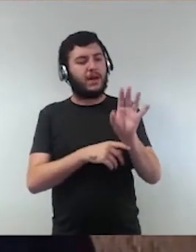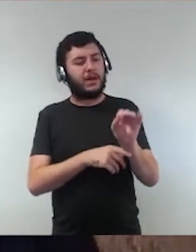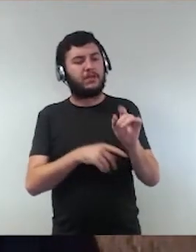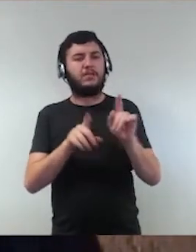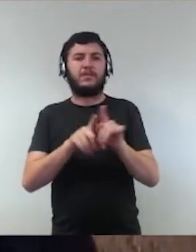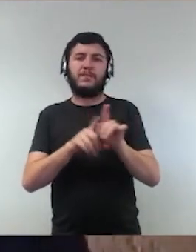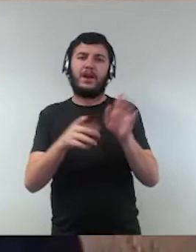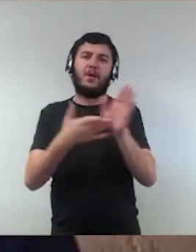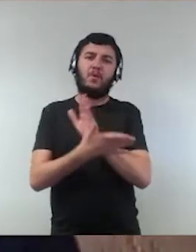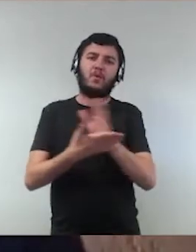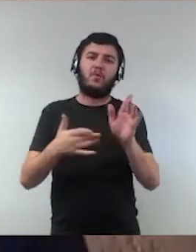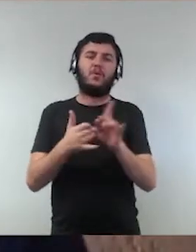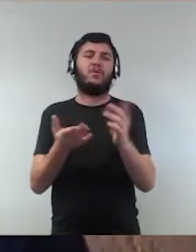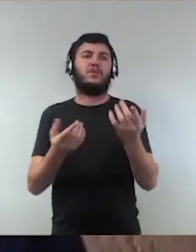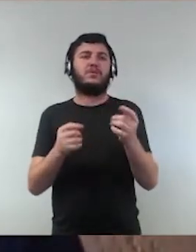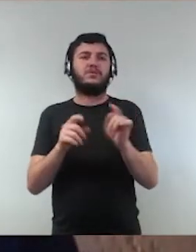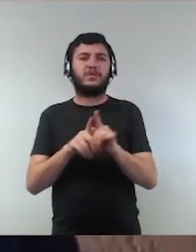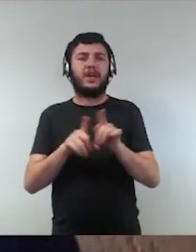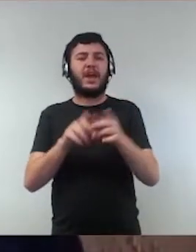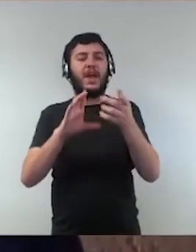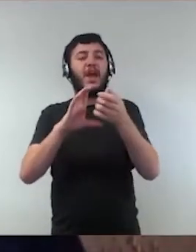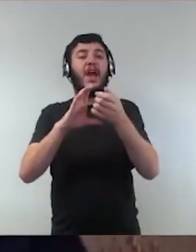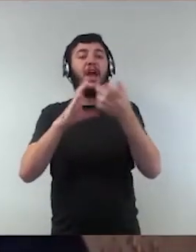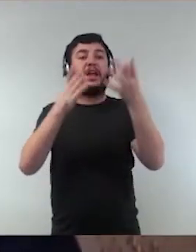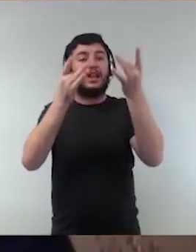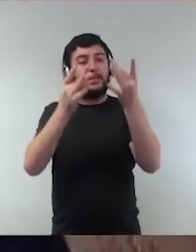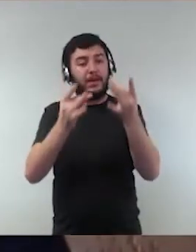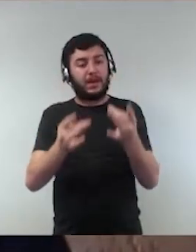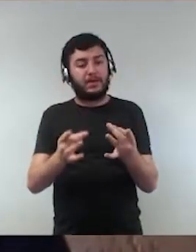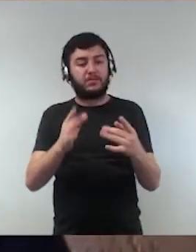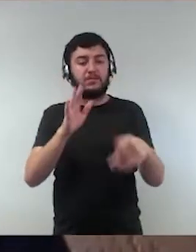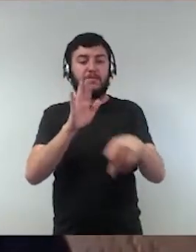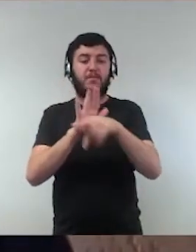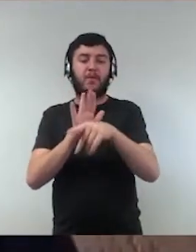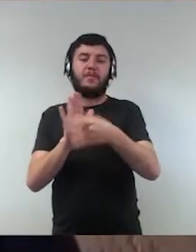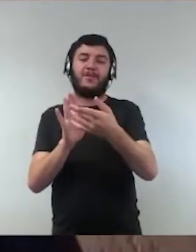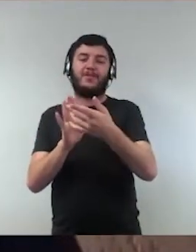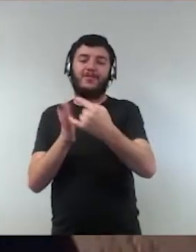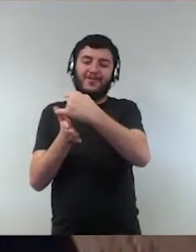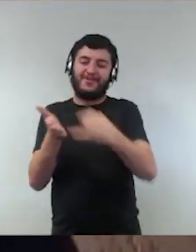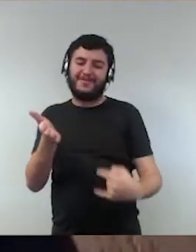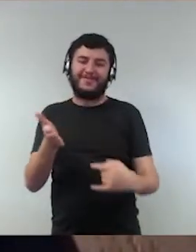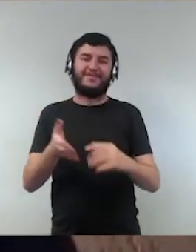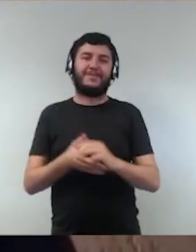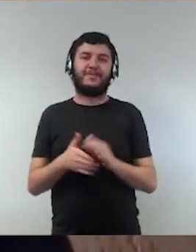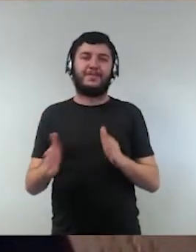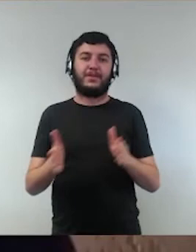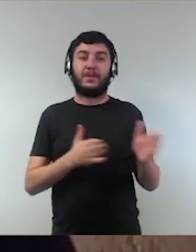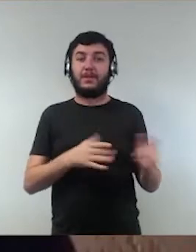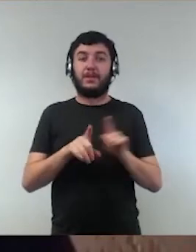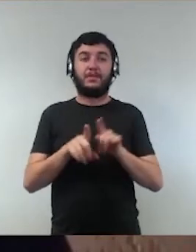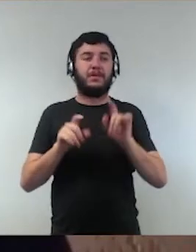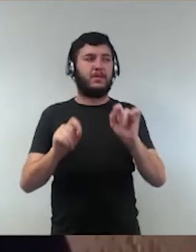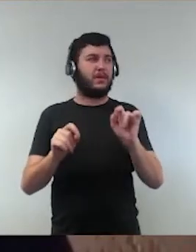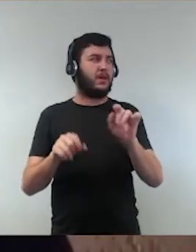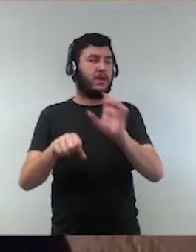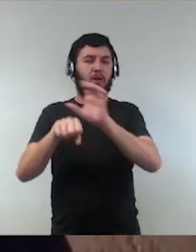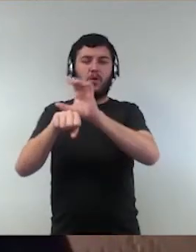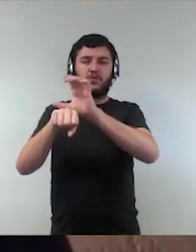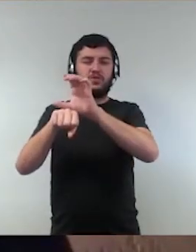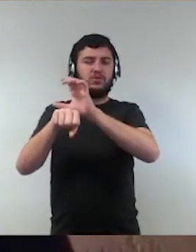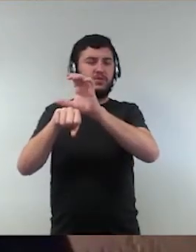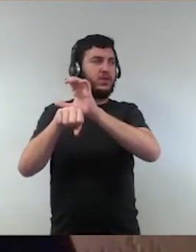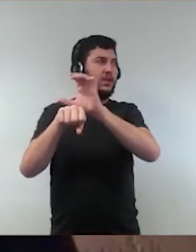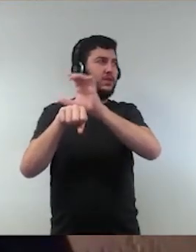estruturais, independente da LGPD entrar ou não em vigor, que essa é uma outra situação. Bom, essa tendência de constitucionalização